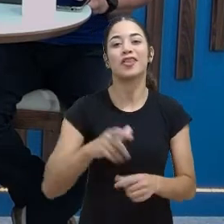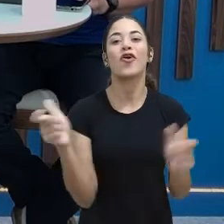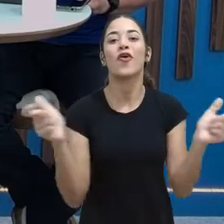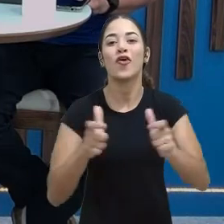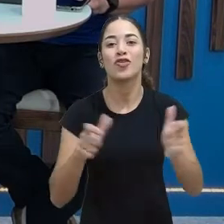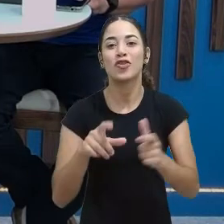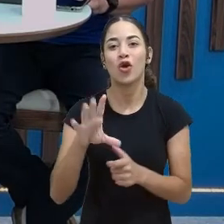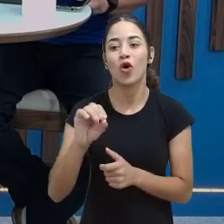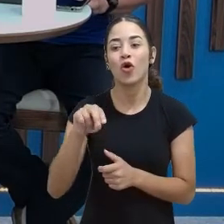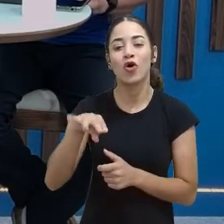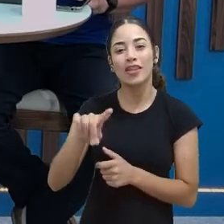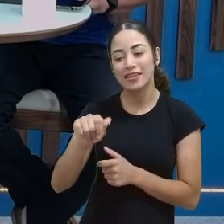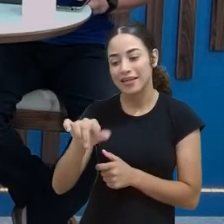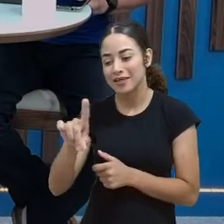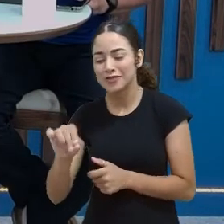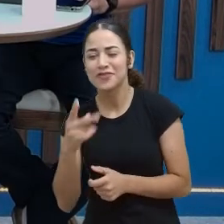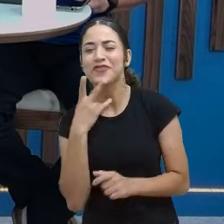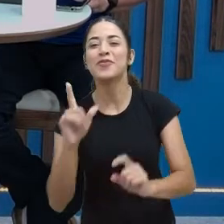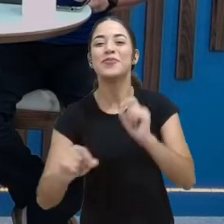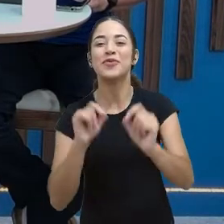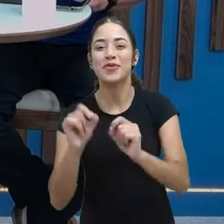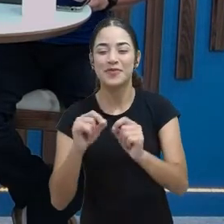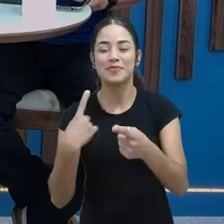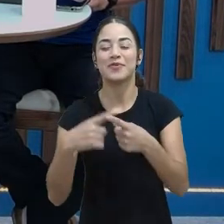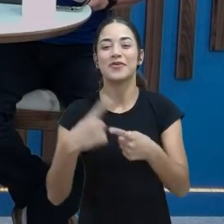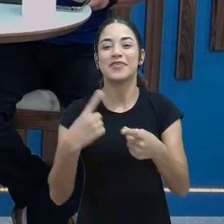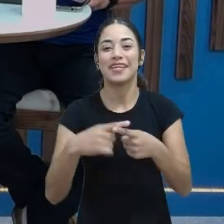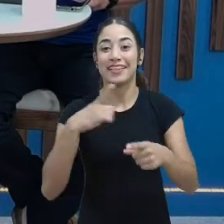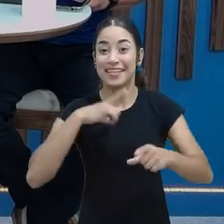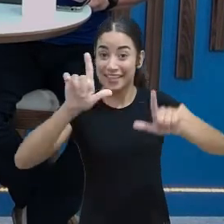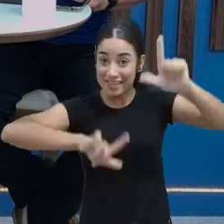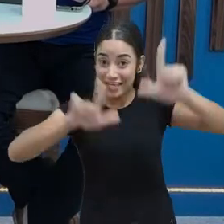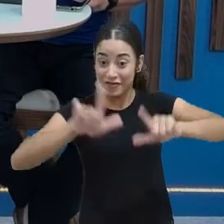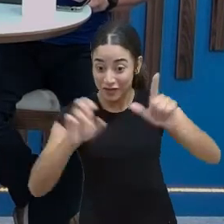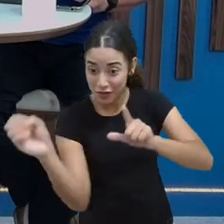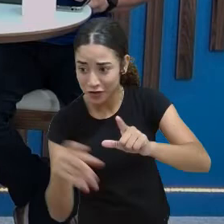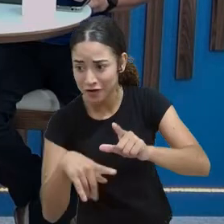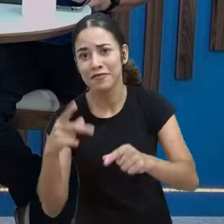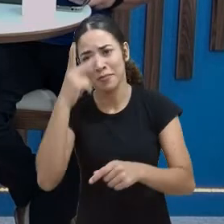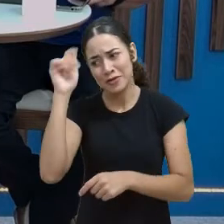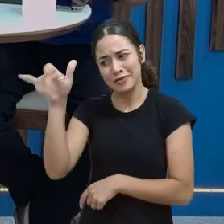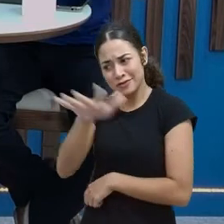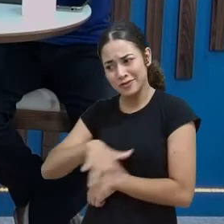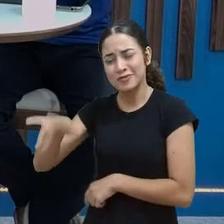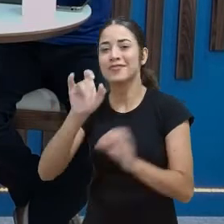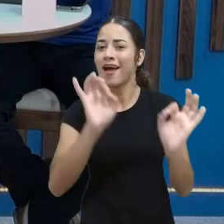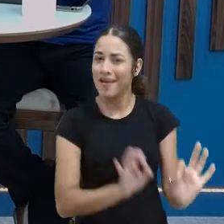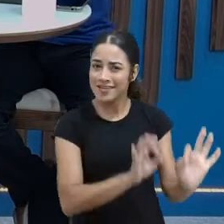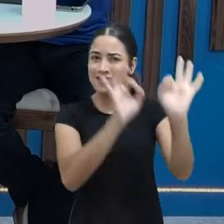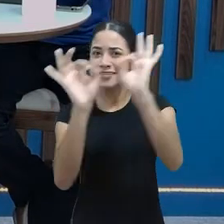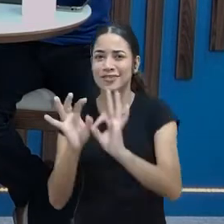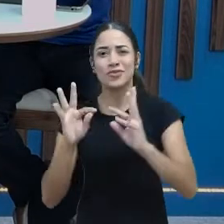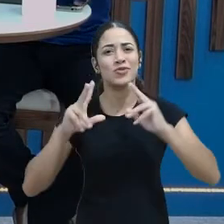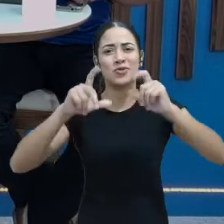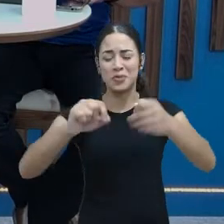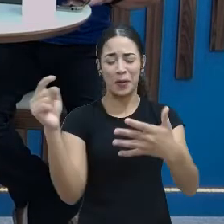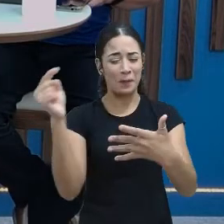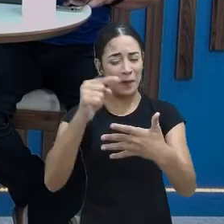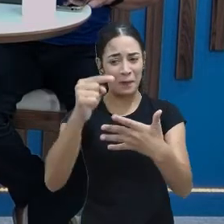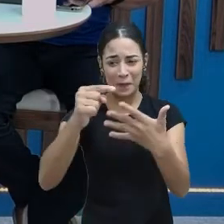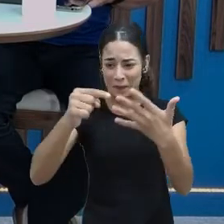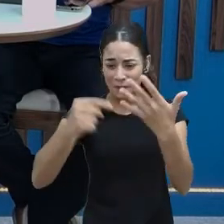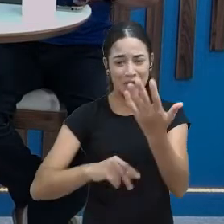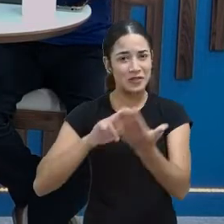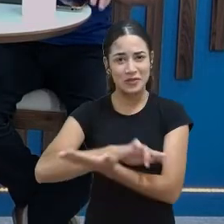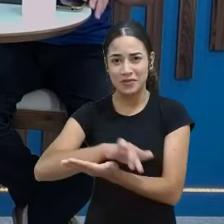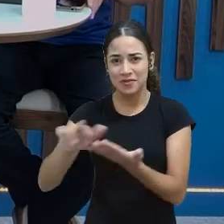pessoal assiste lá, viu? Pela TV Nova Nordeste. Um beijo chega, pra galera de Condado, Goiânia, Ponta de Pedra, Barra de Catuama, professora.